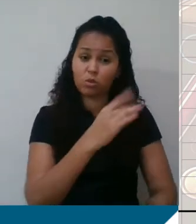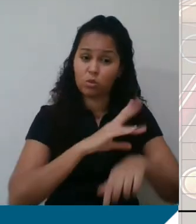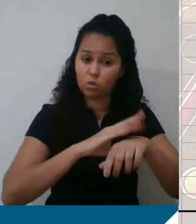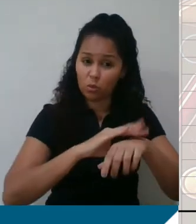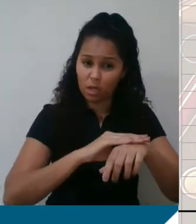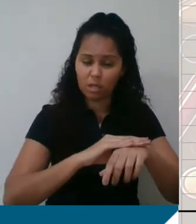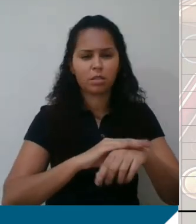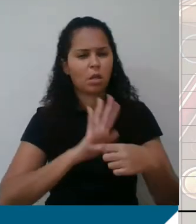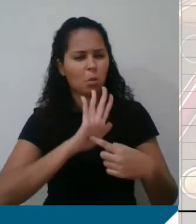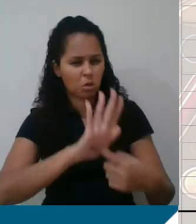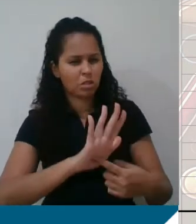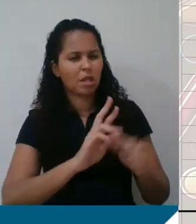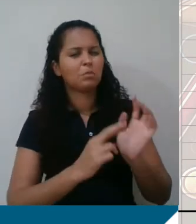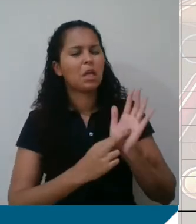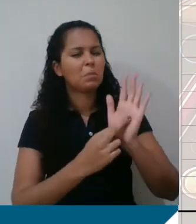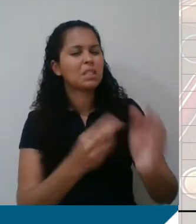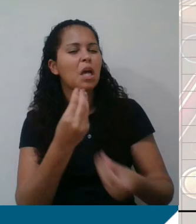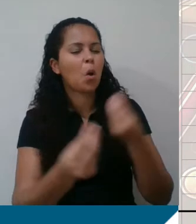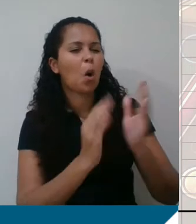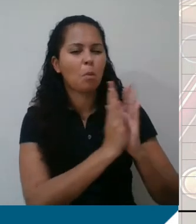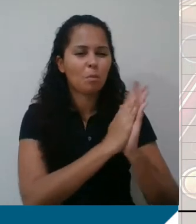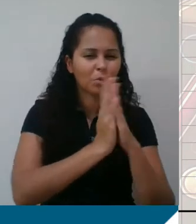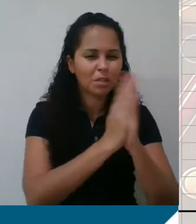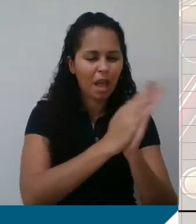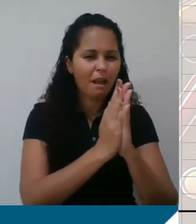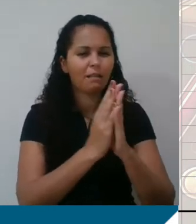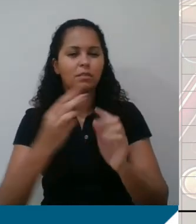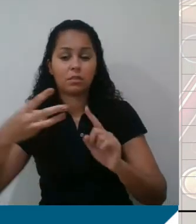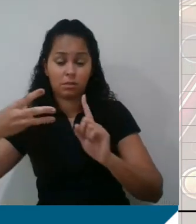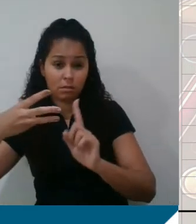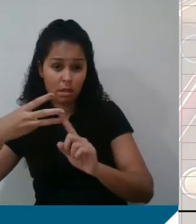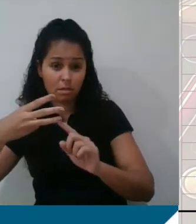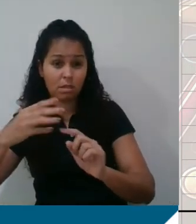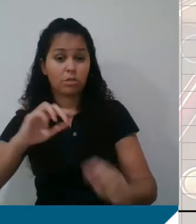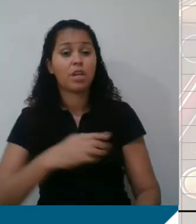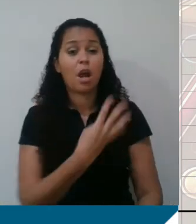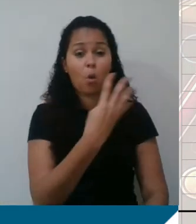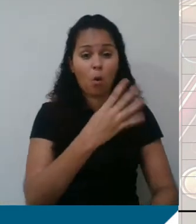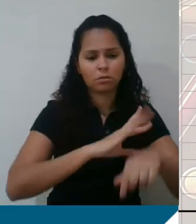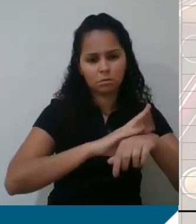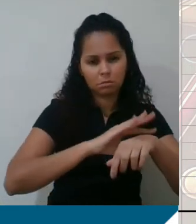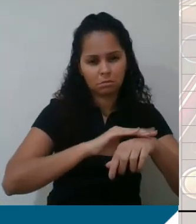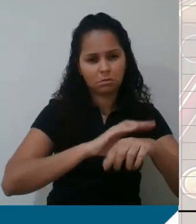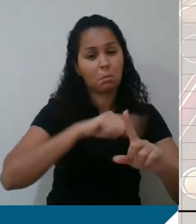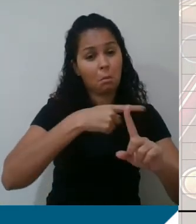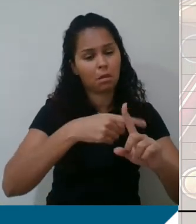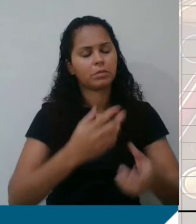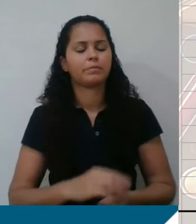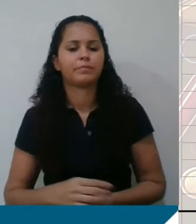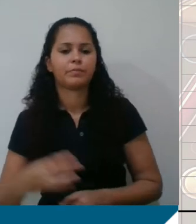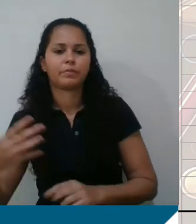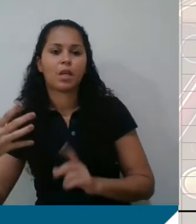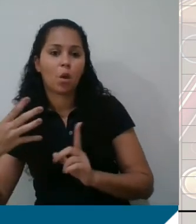infecções, conforme o esboço que nós fizemos através daqueles bonequinhos, né? No terceiro dia, foram 4 novos